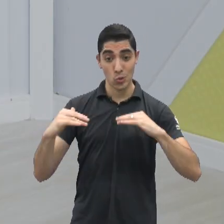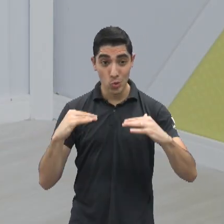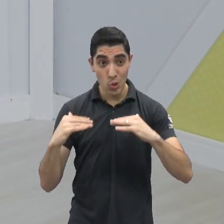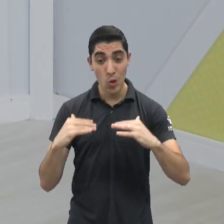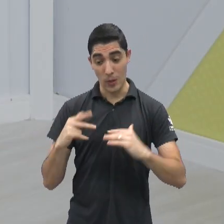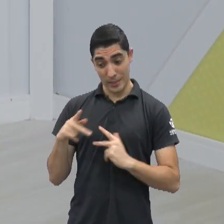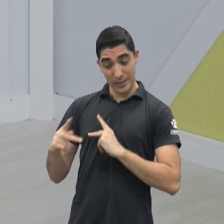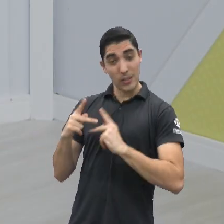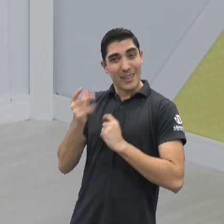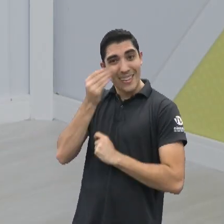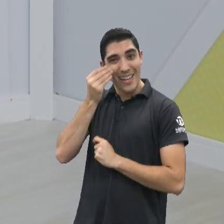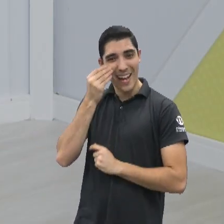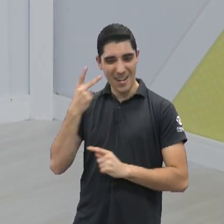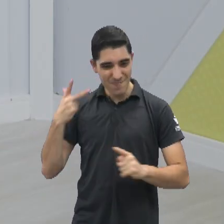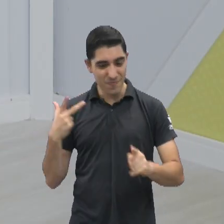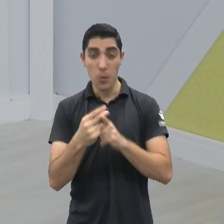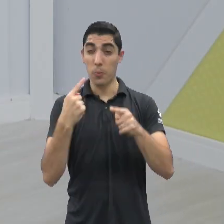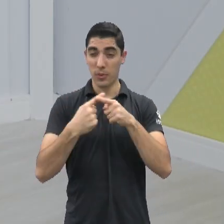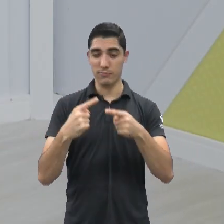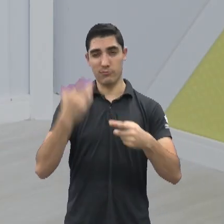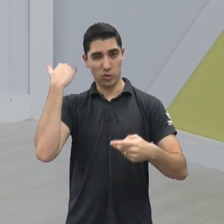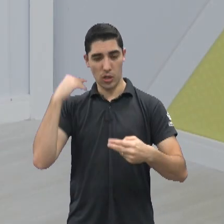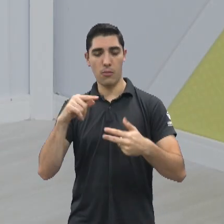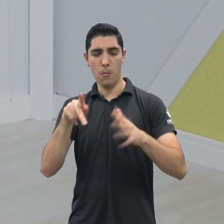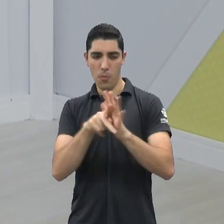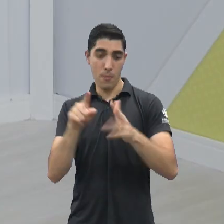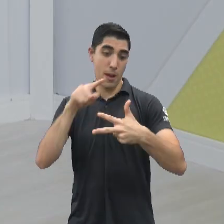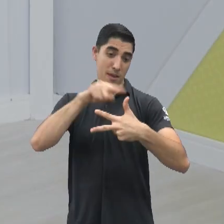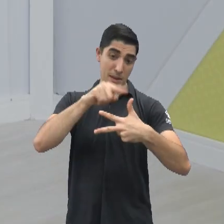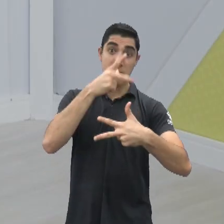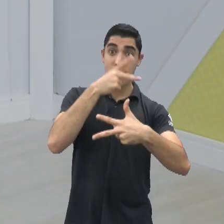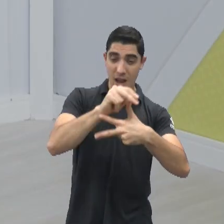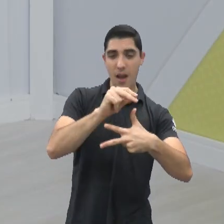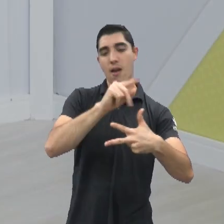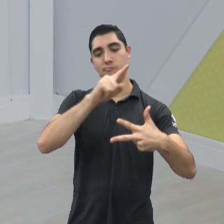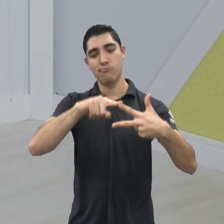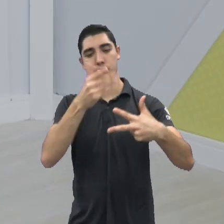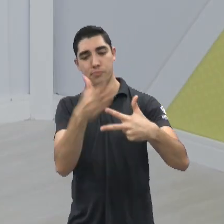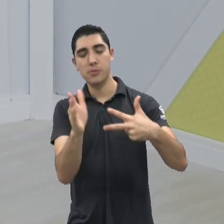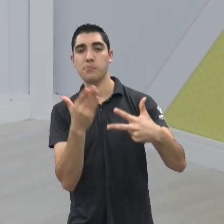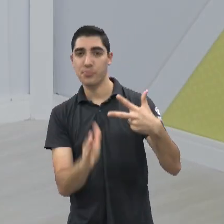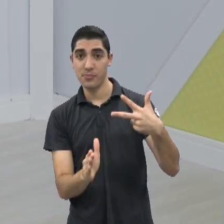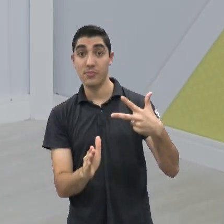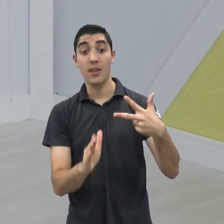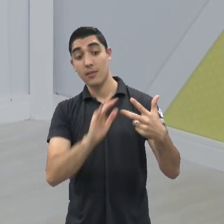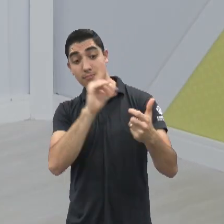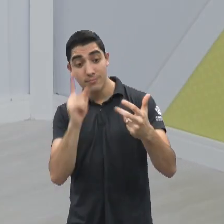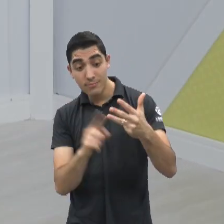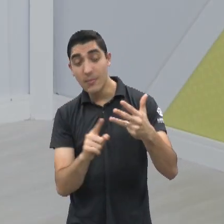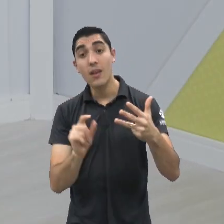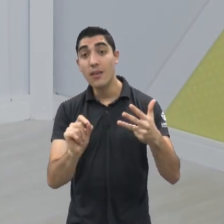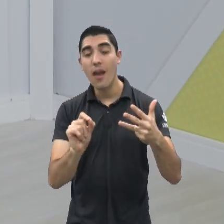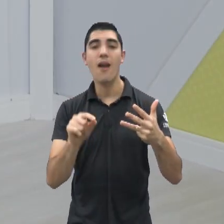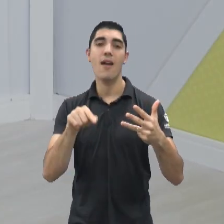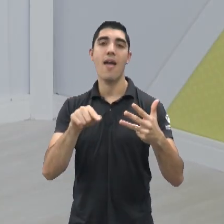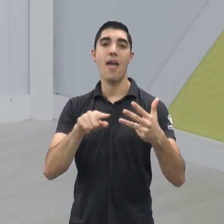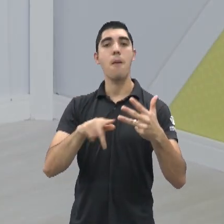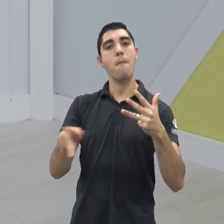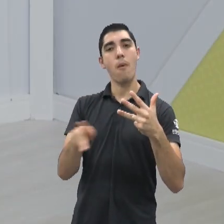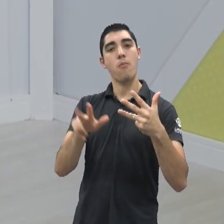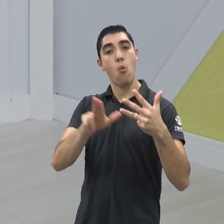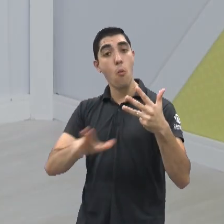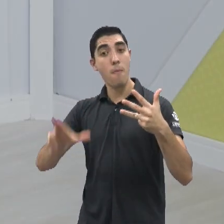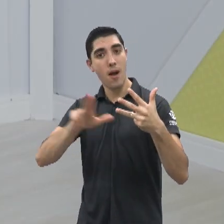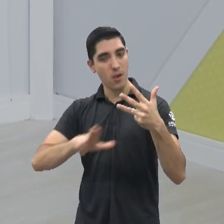recuperar na Superliga depois de 2 derrotas seguidas. E o adversário da vez era o Praia Clube, que tinha a mesma campanha